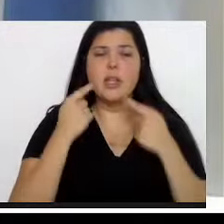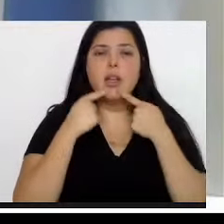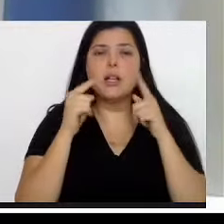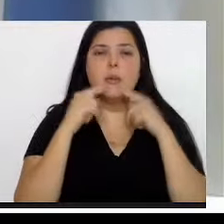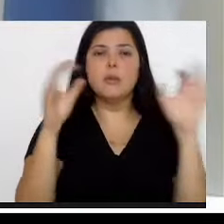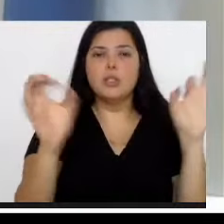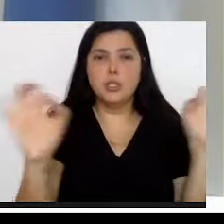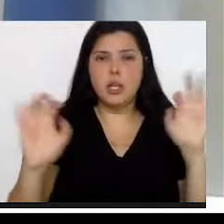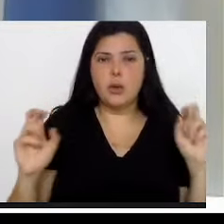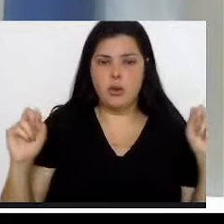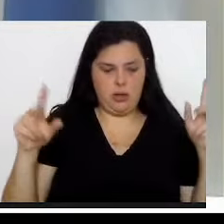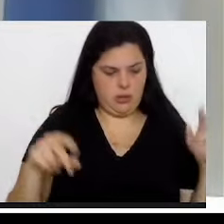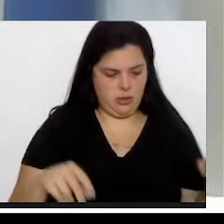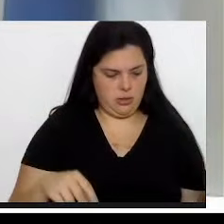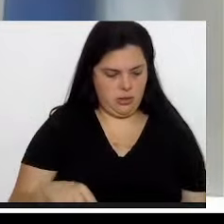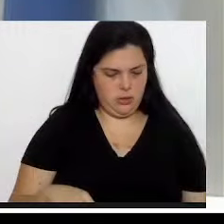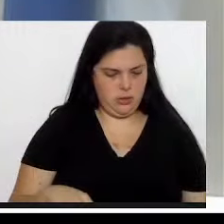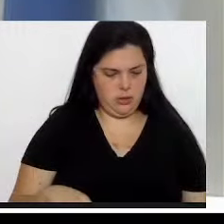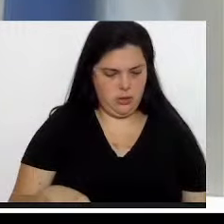viu?